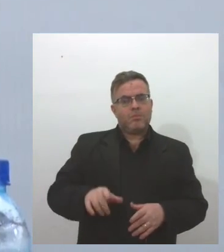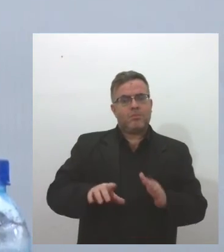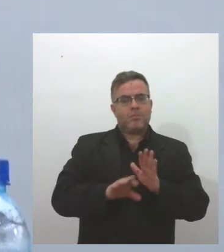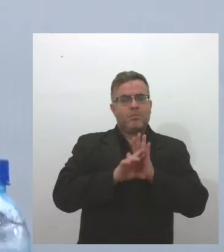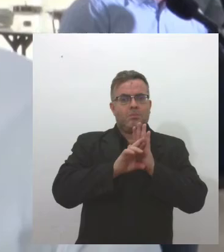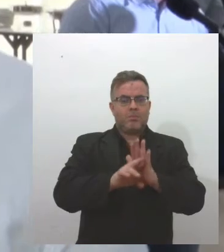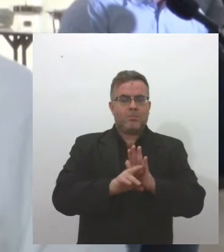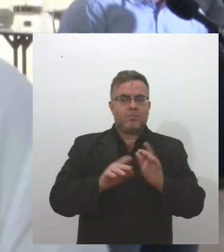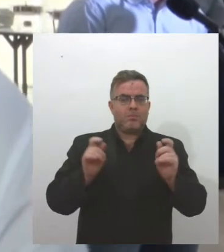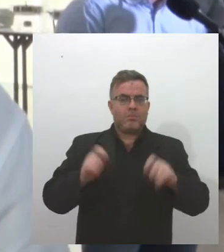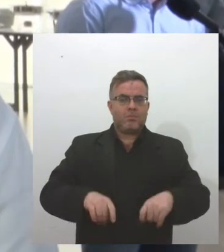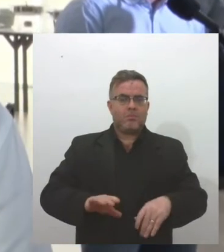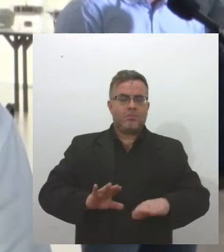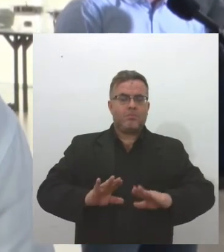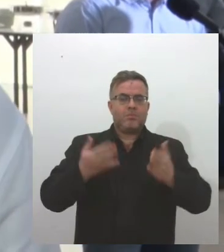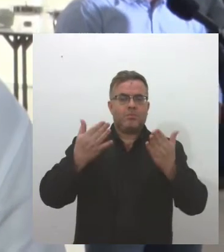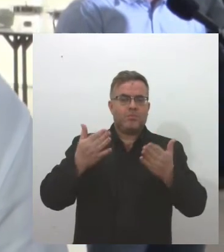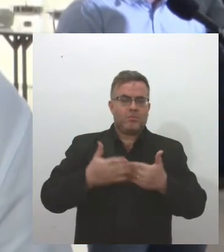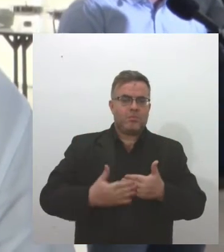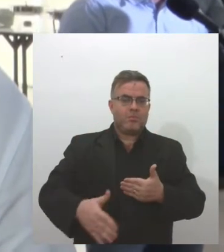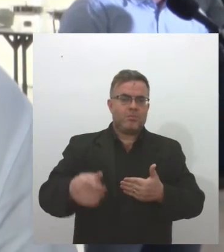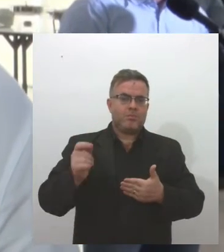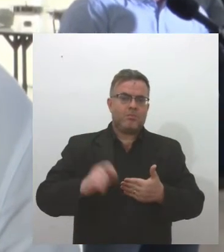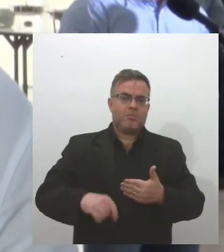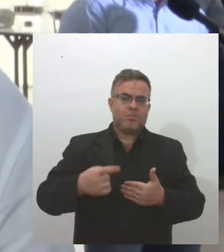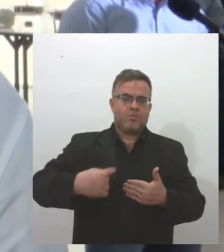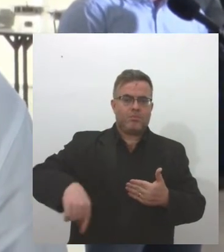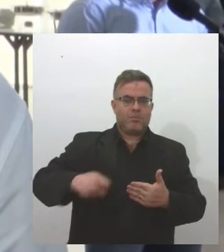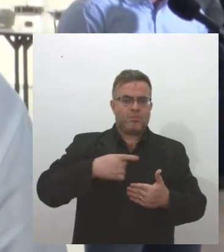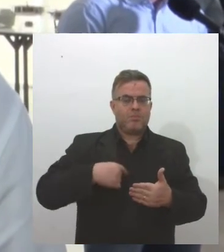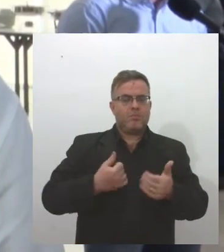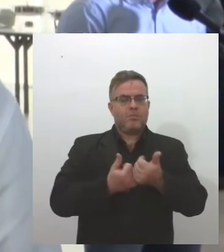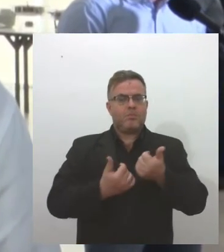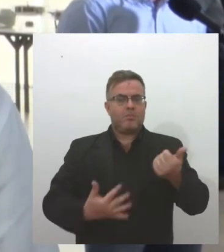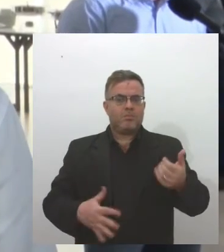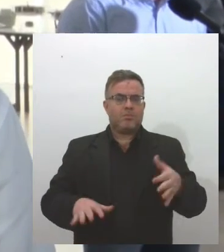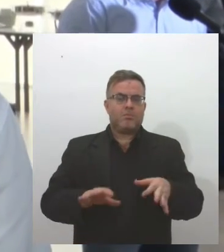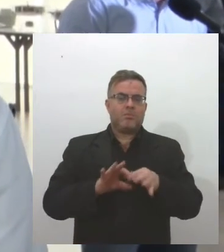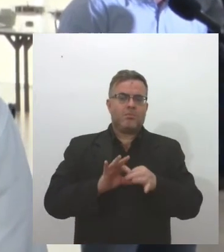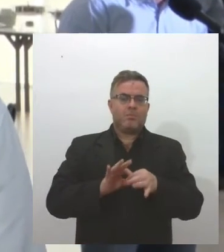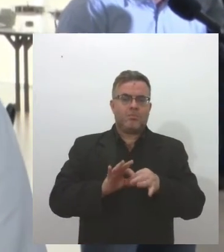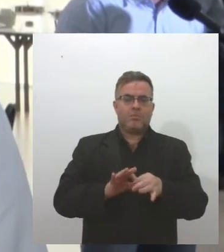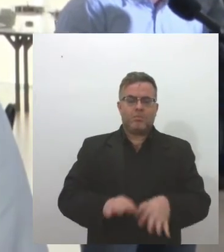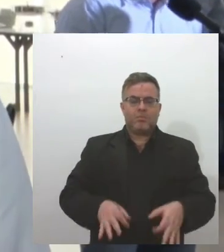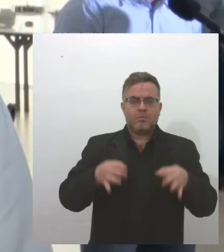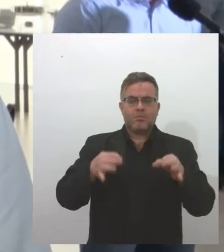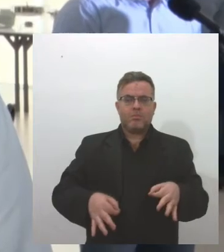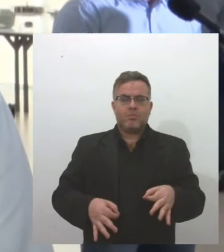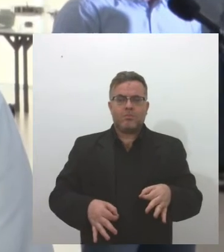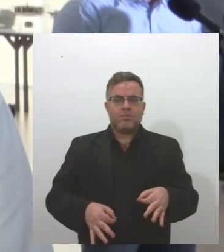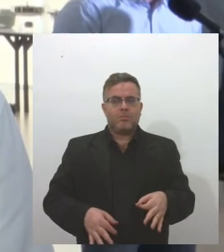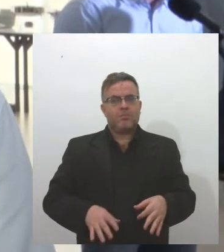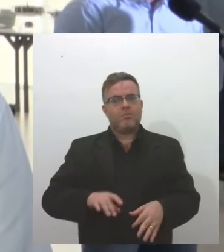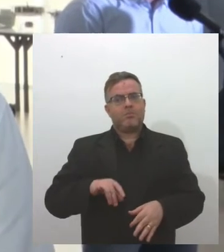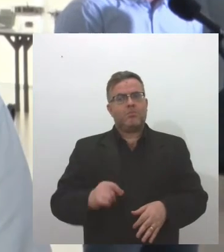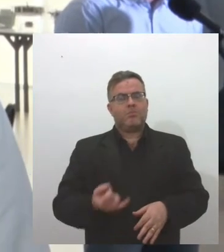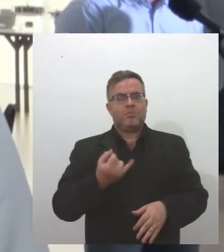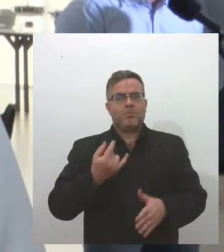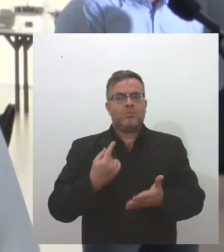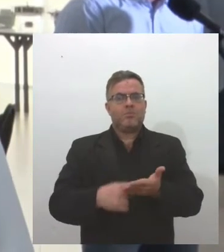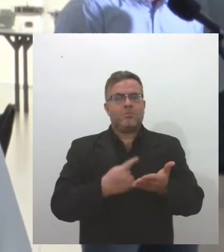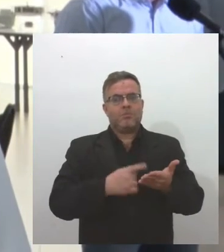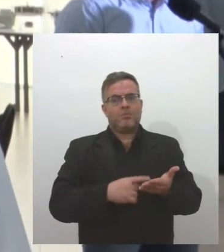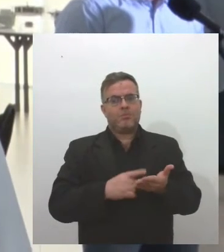modo seguro. Nós fazemos parte da Câmara de Turismo da FEComércio e nada mais justo do que prestigiar a ABRAP, porque evento é